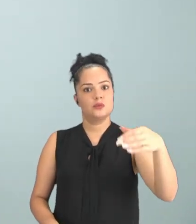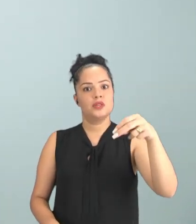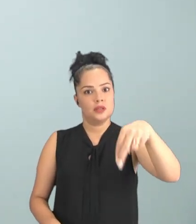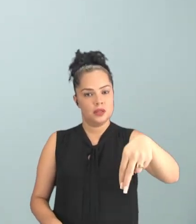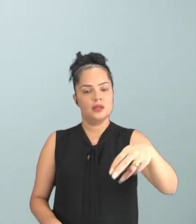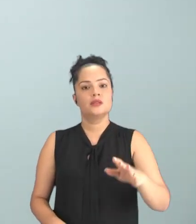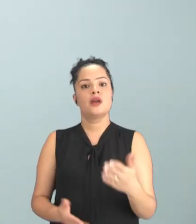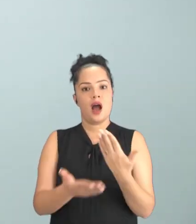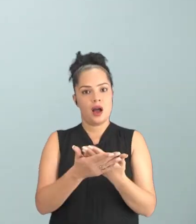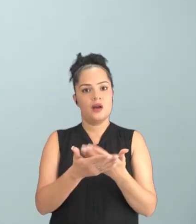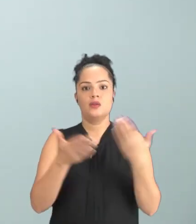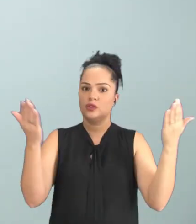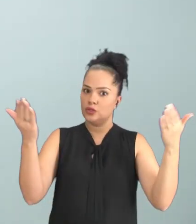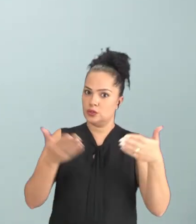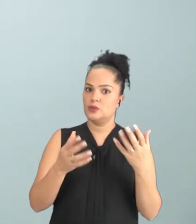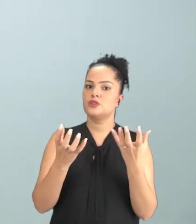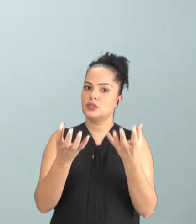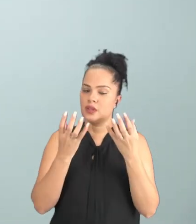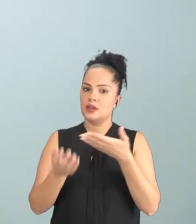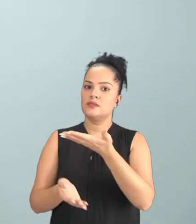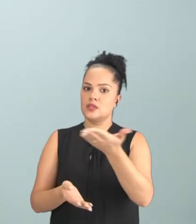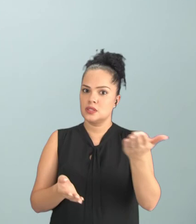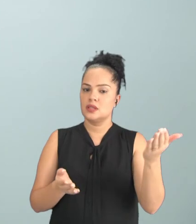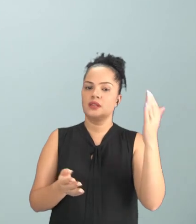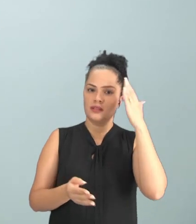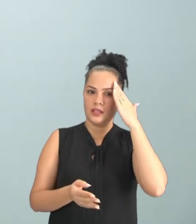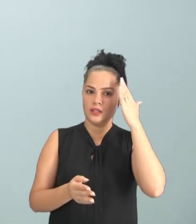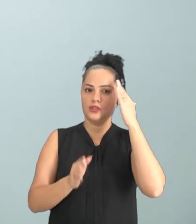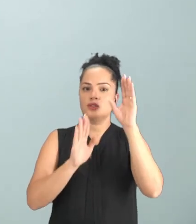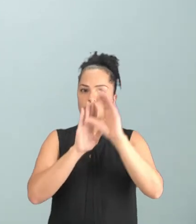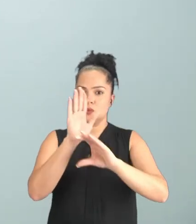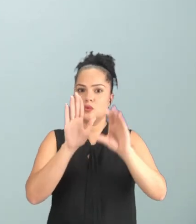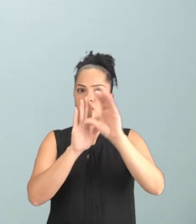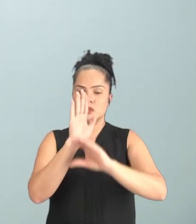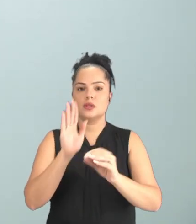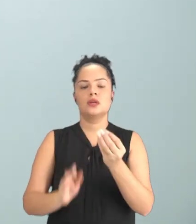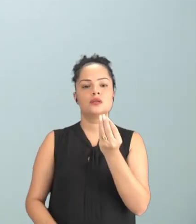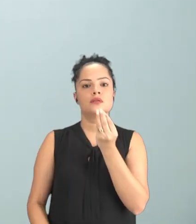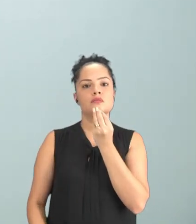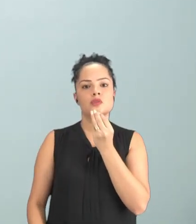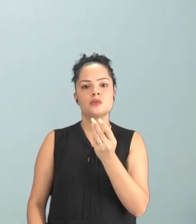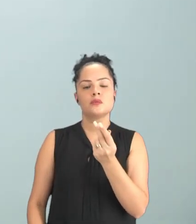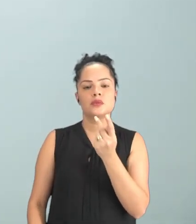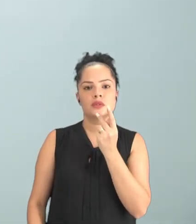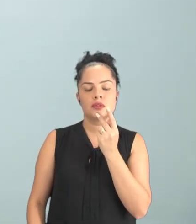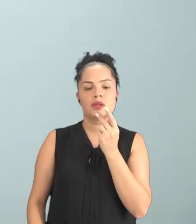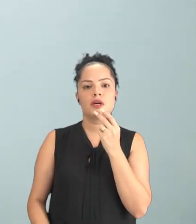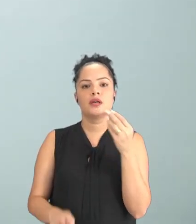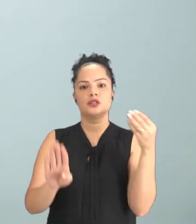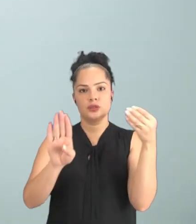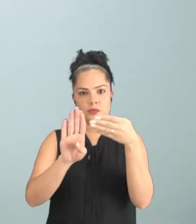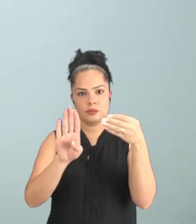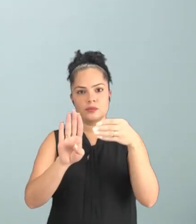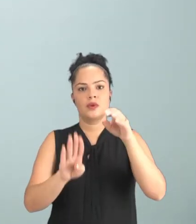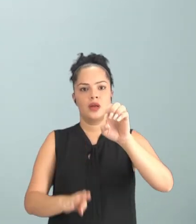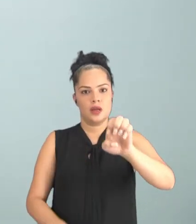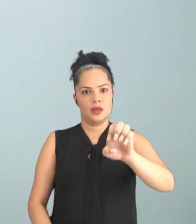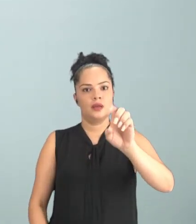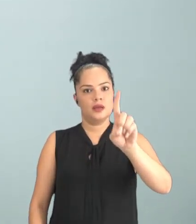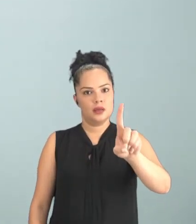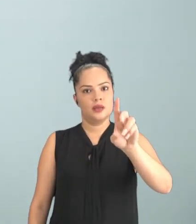tenha compreendido aí o conceito, né, e as aplicabilidades da probabilidade. Depois compareça lá na plataforma da